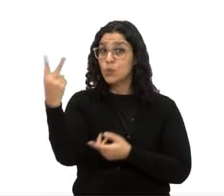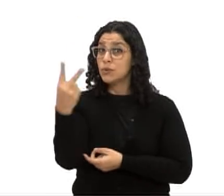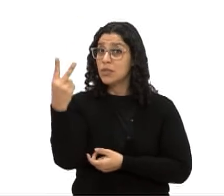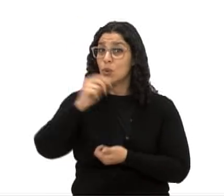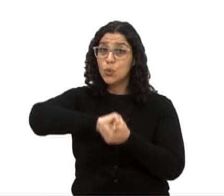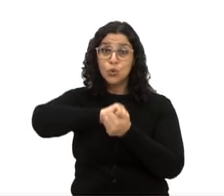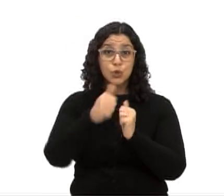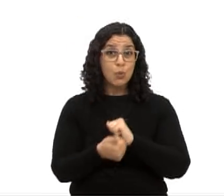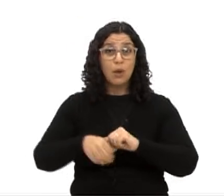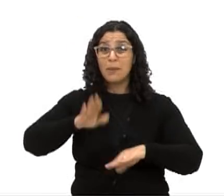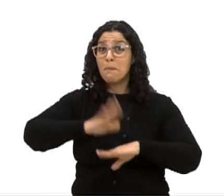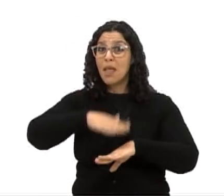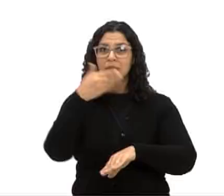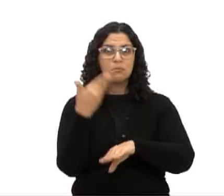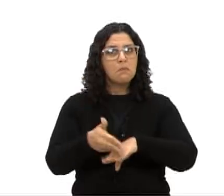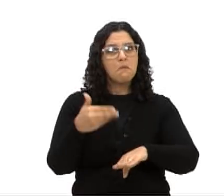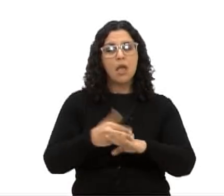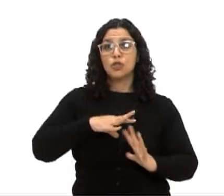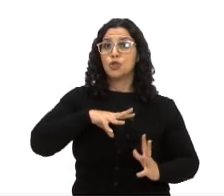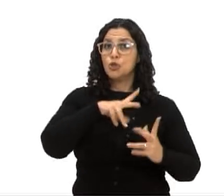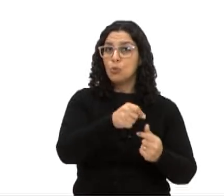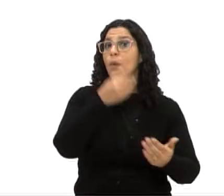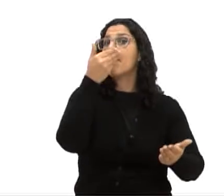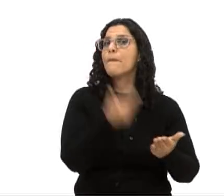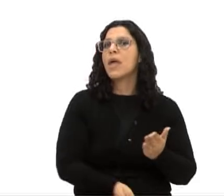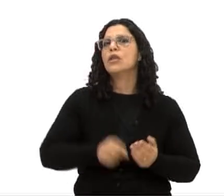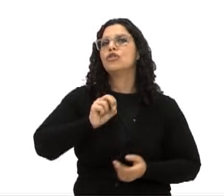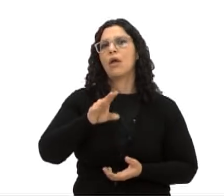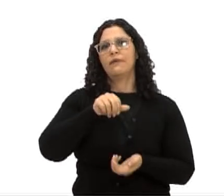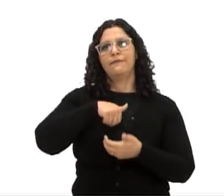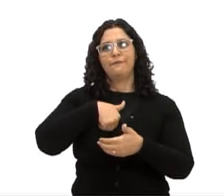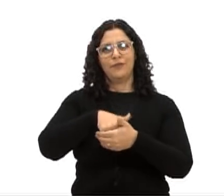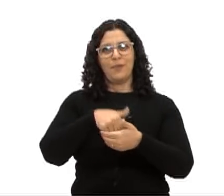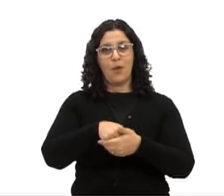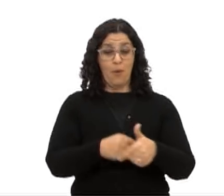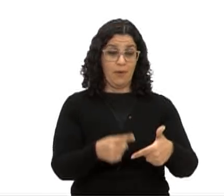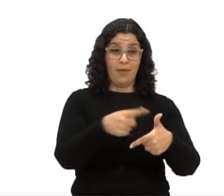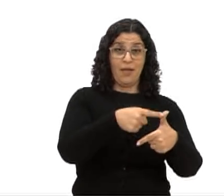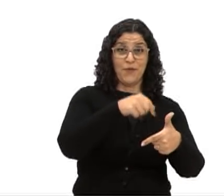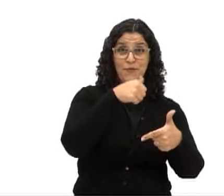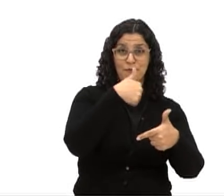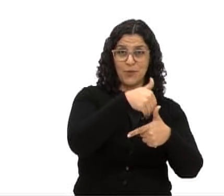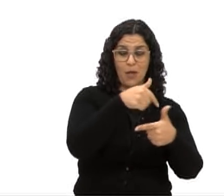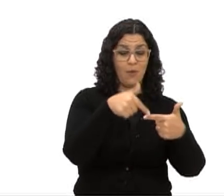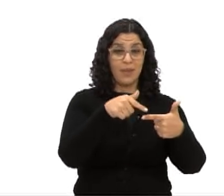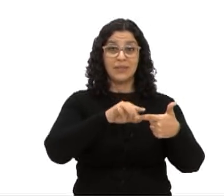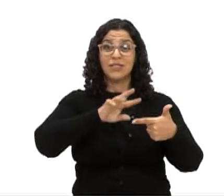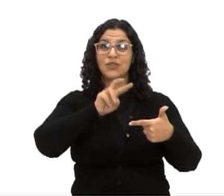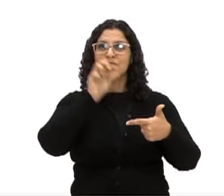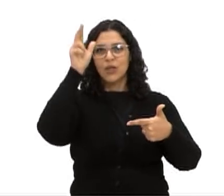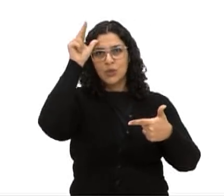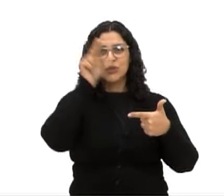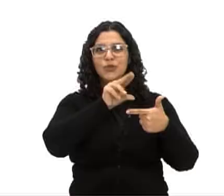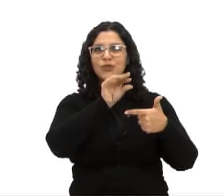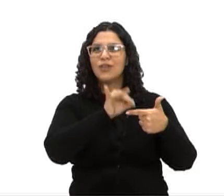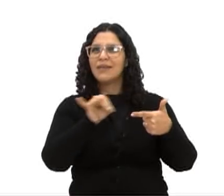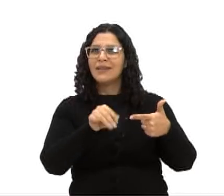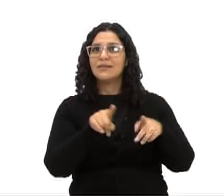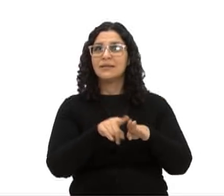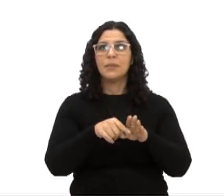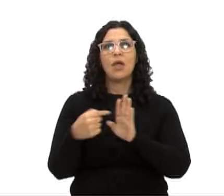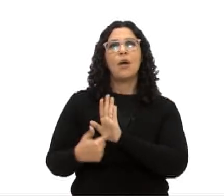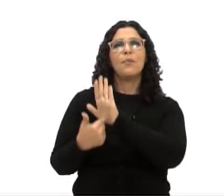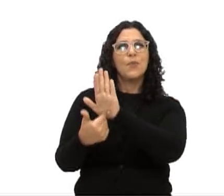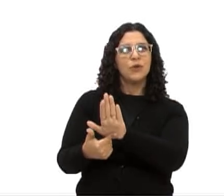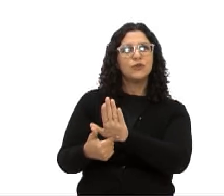mais praticado no mundo, perdendo apenas para o futebol, de acordo com o livro O que é Xadrez, de Paulo Sérgio dos Santos. Ali está a